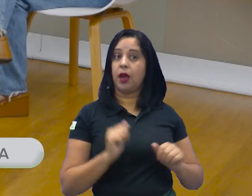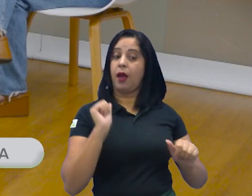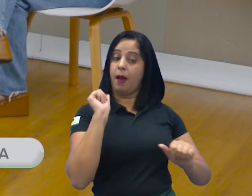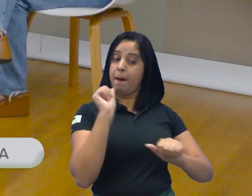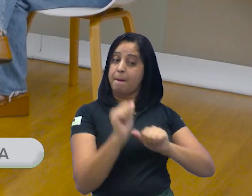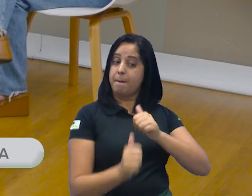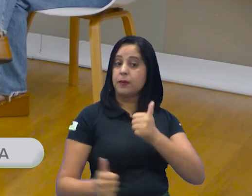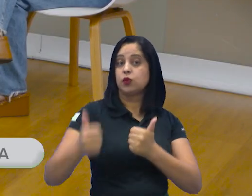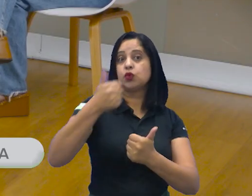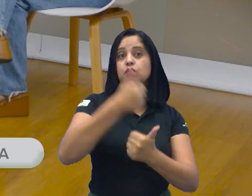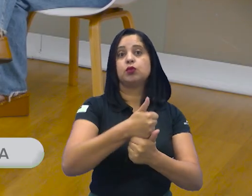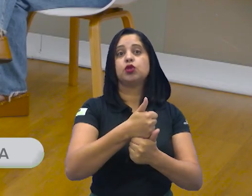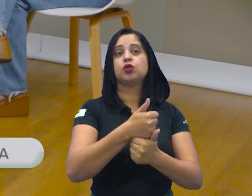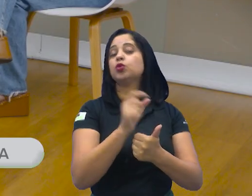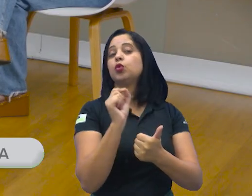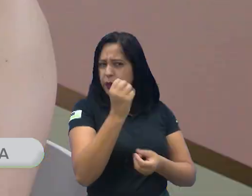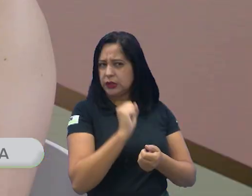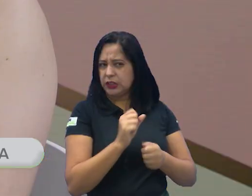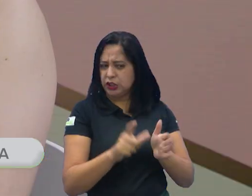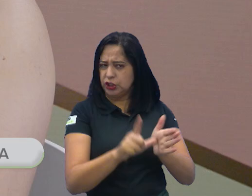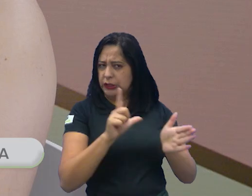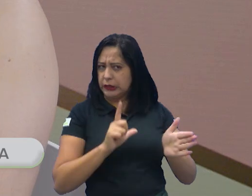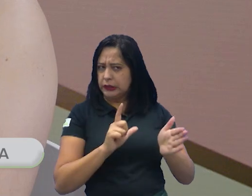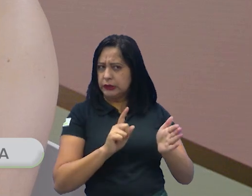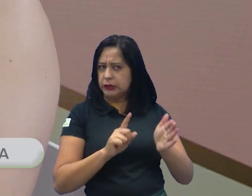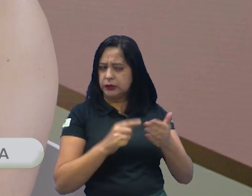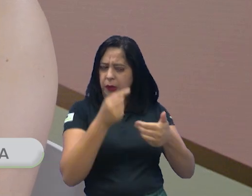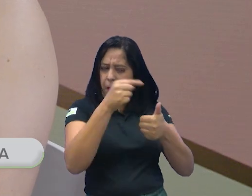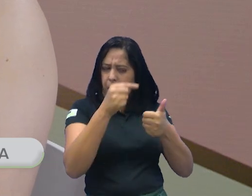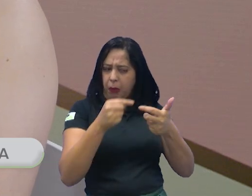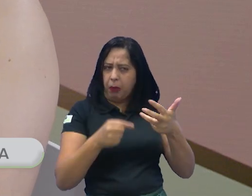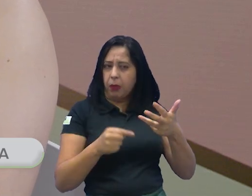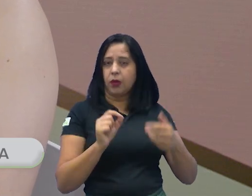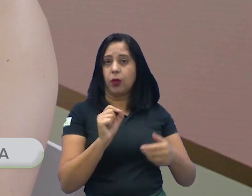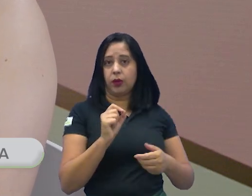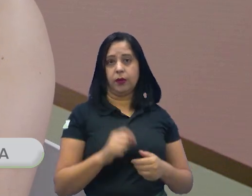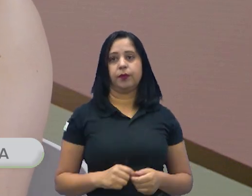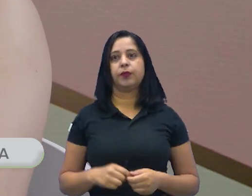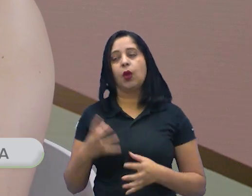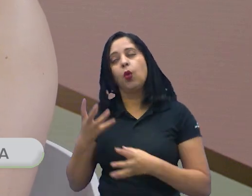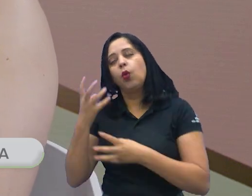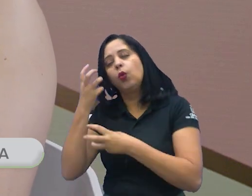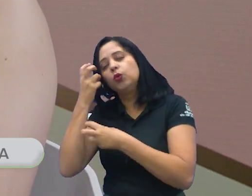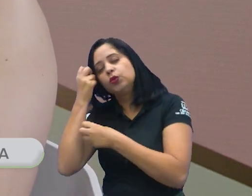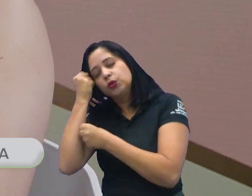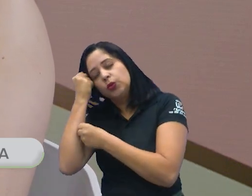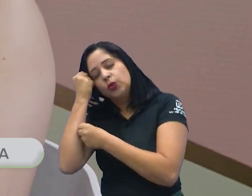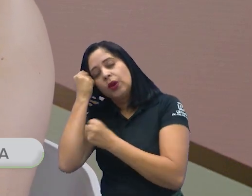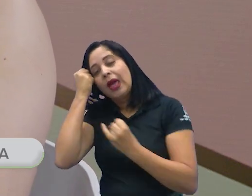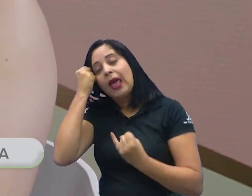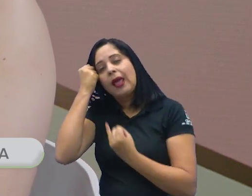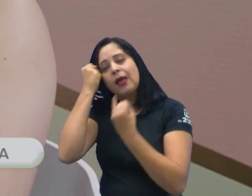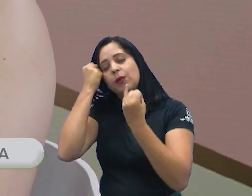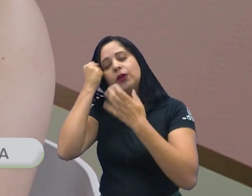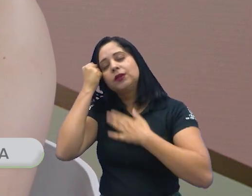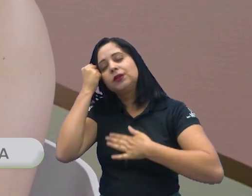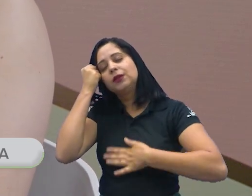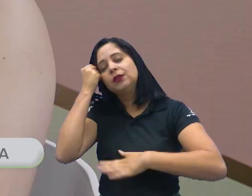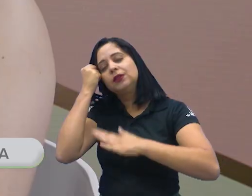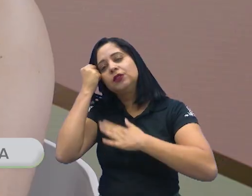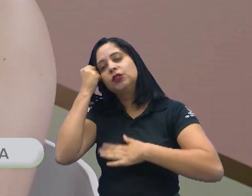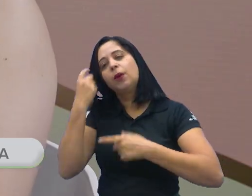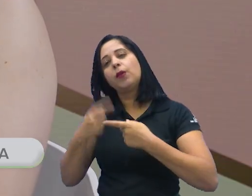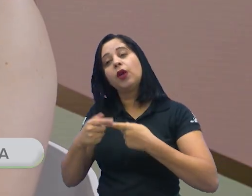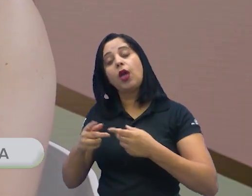na higiene do sono. Fala um pouquinho sobre esses hábitos. Então, a qualidade do sono ela é essencial para a gente se recuperar, realmente ter um descanso